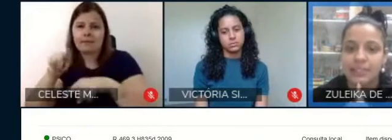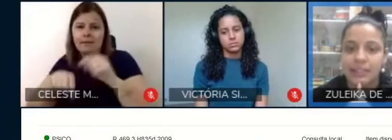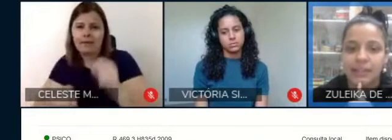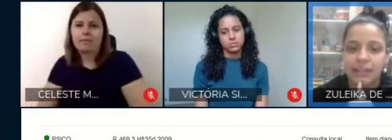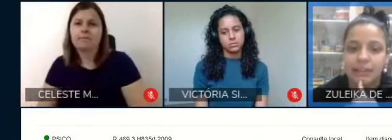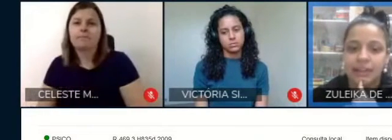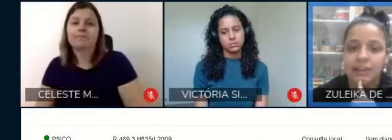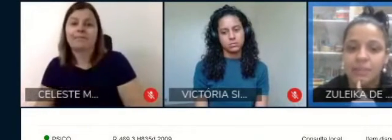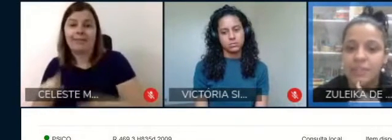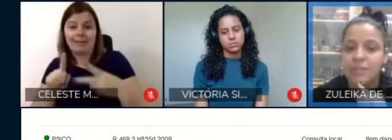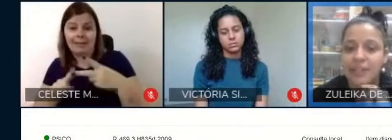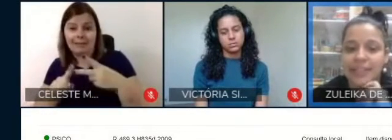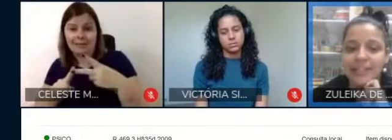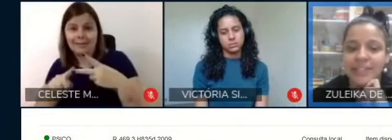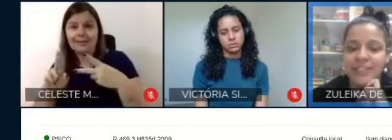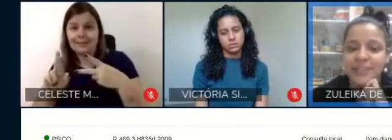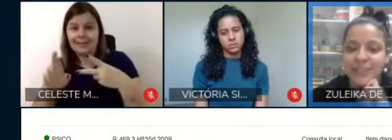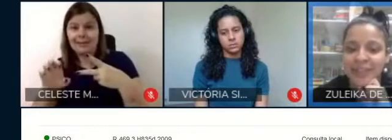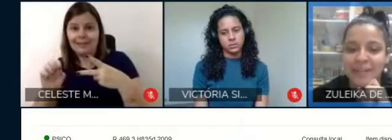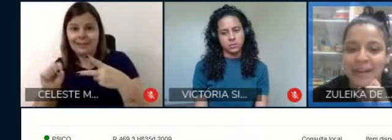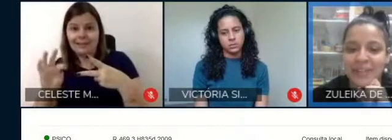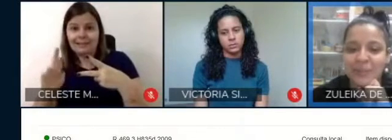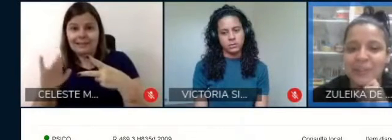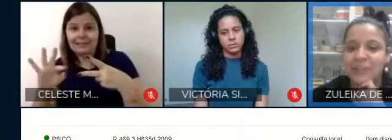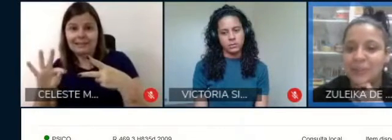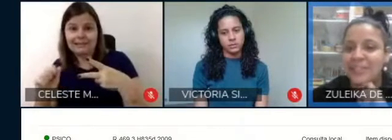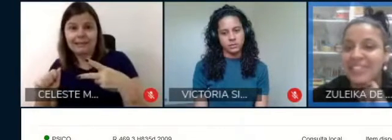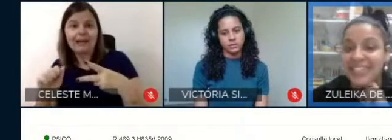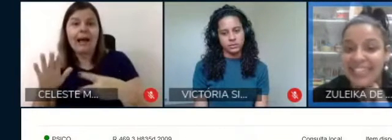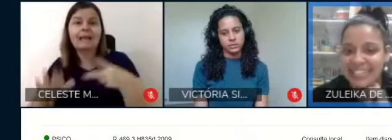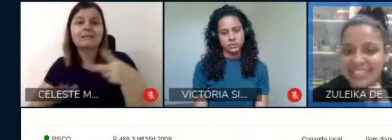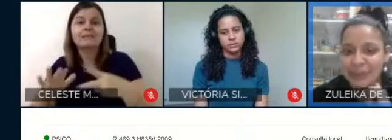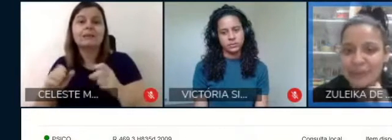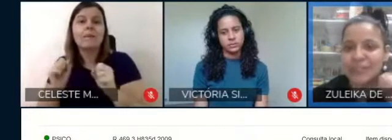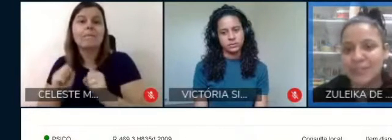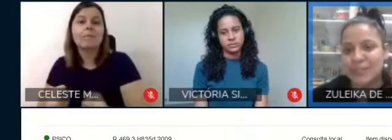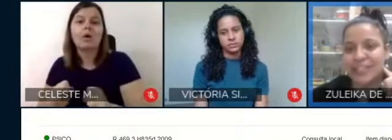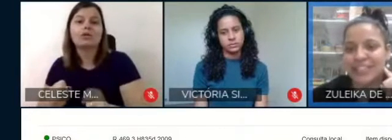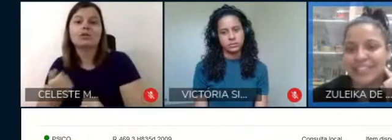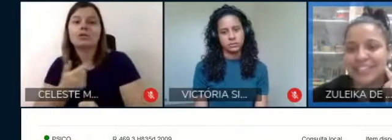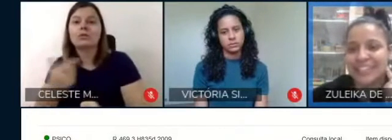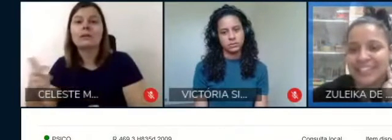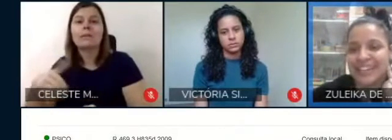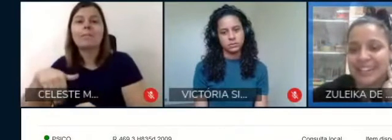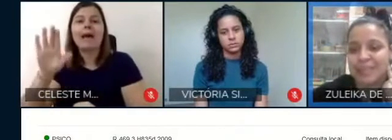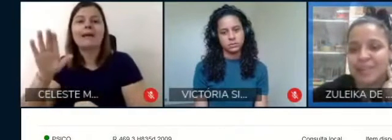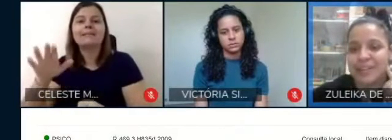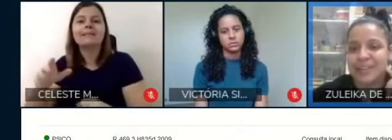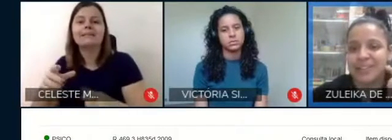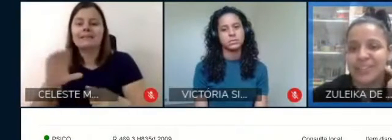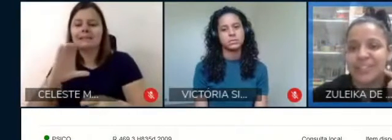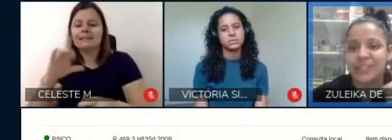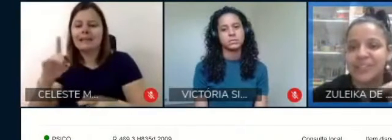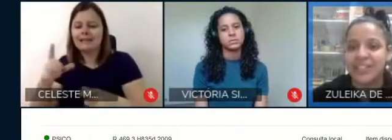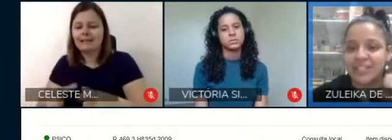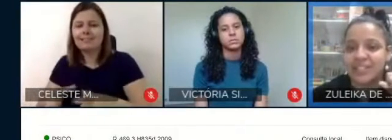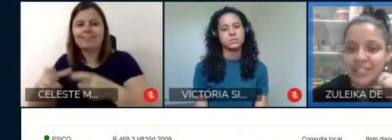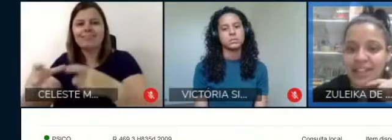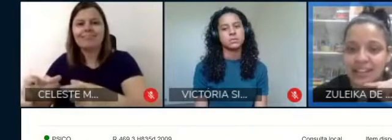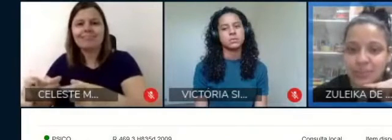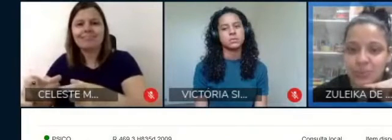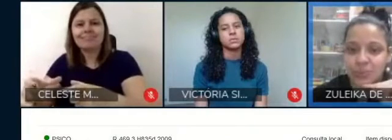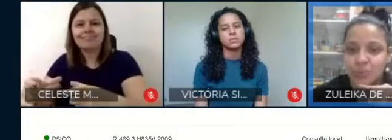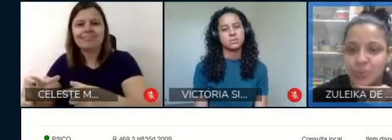consulta restrita, tem a possibilidade de não ter mais o leitor de CD, por isso que acaba